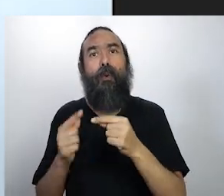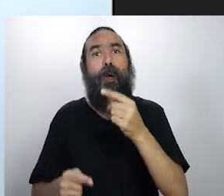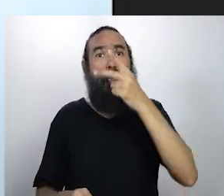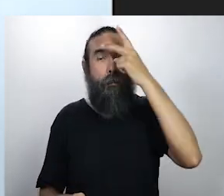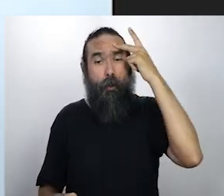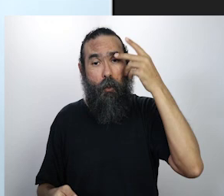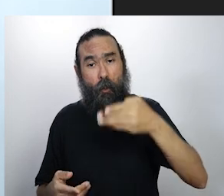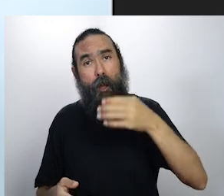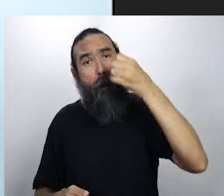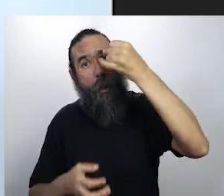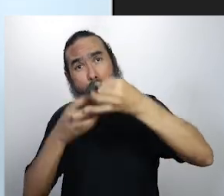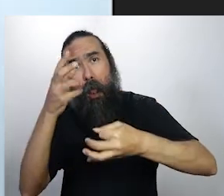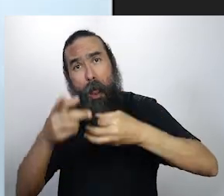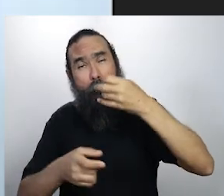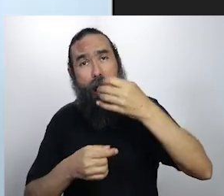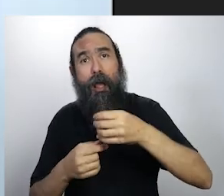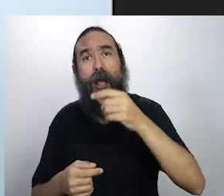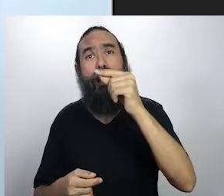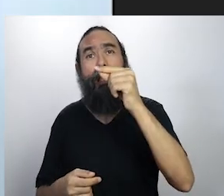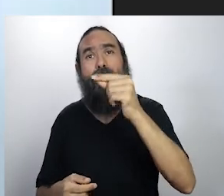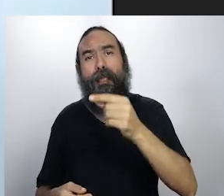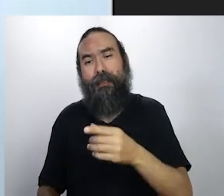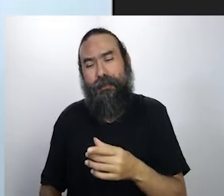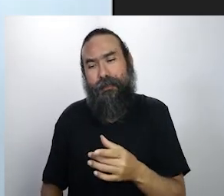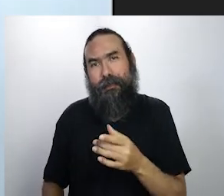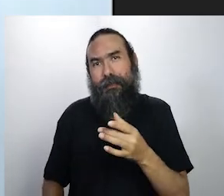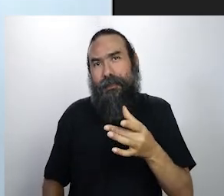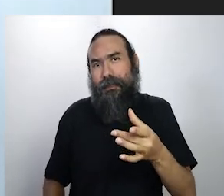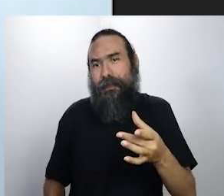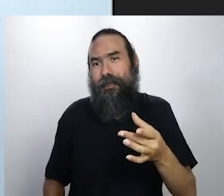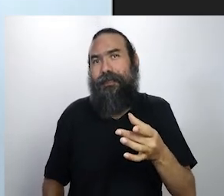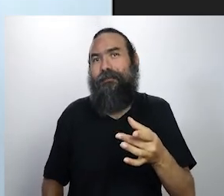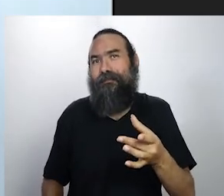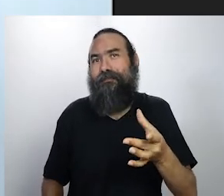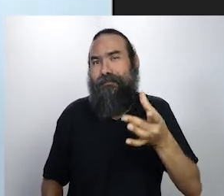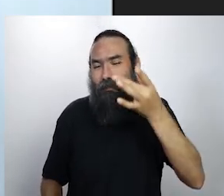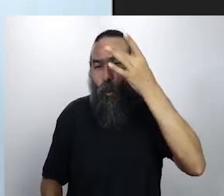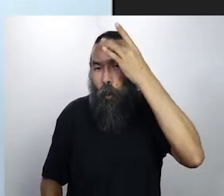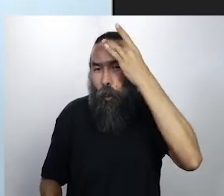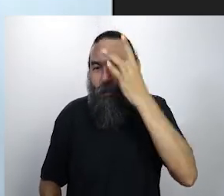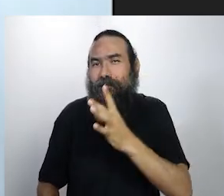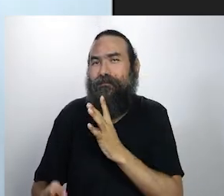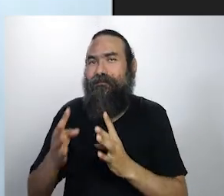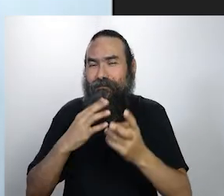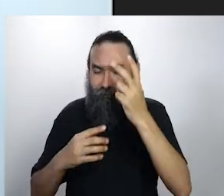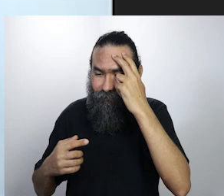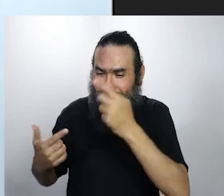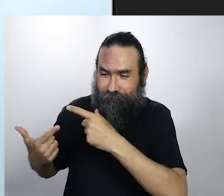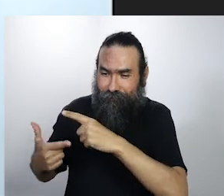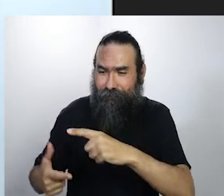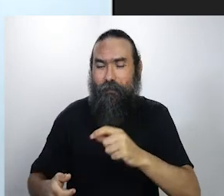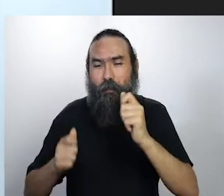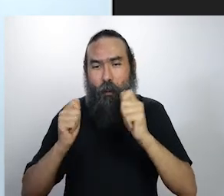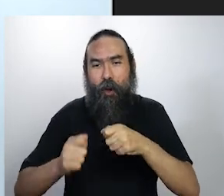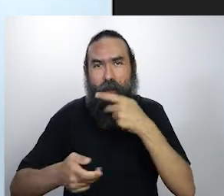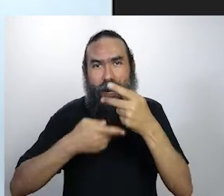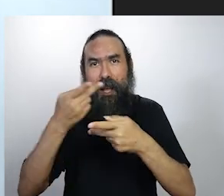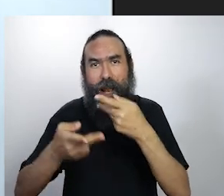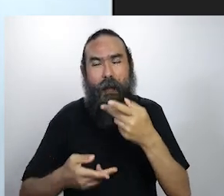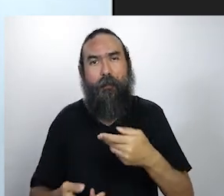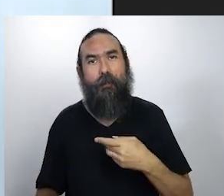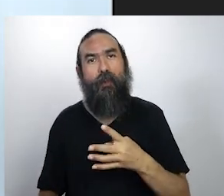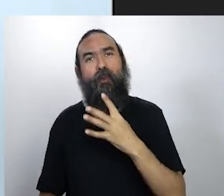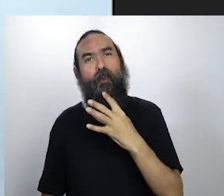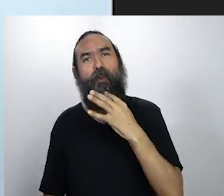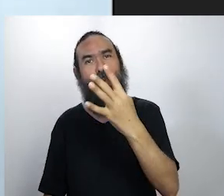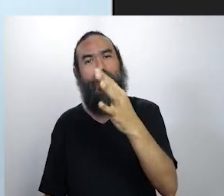também que a UFG vem desenvolvendo, a gente acompanha aí com a Flávia, já tem um tempo, eu assim, sou fã e a